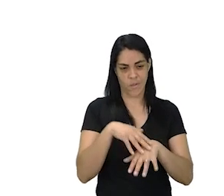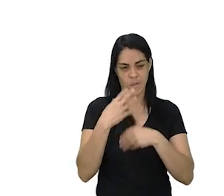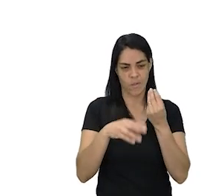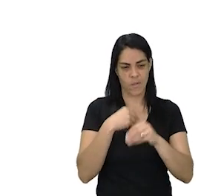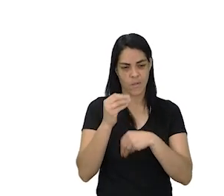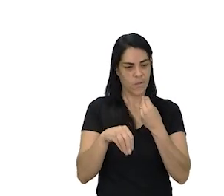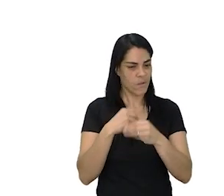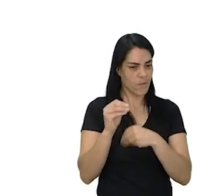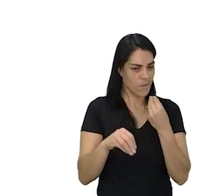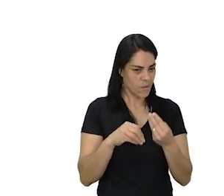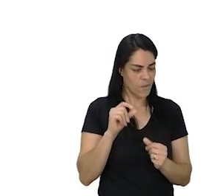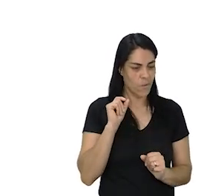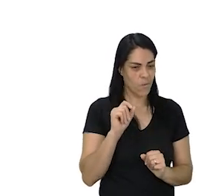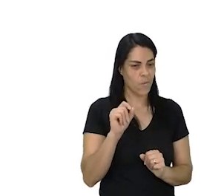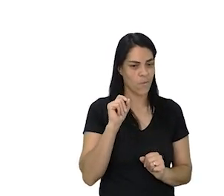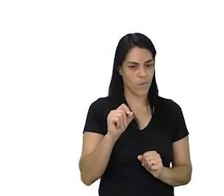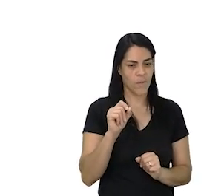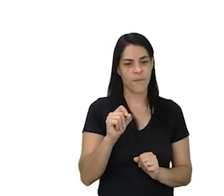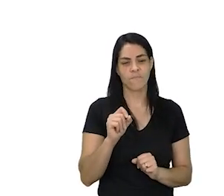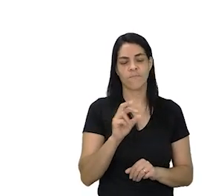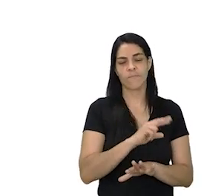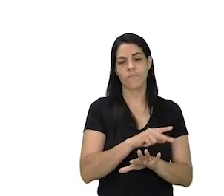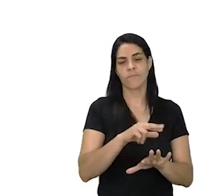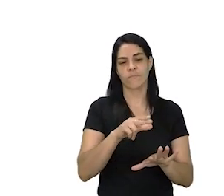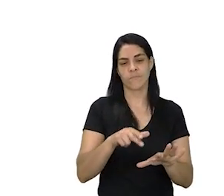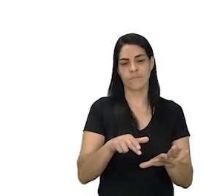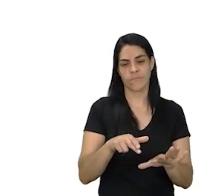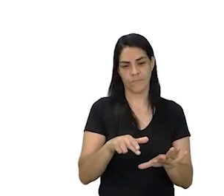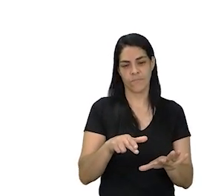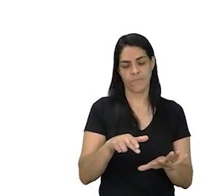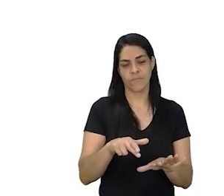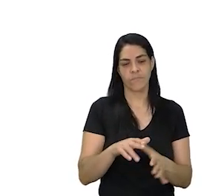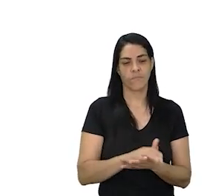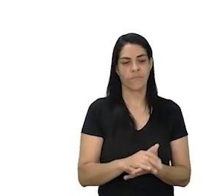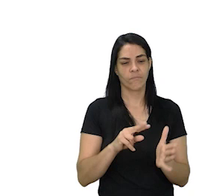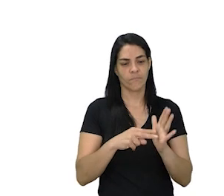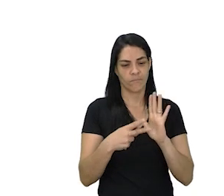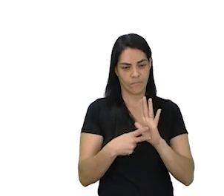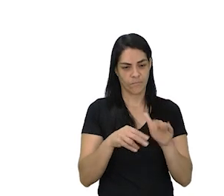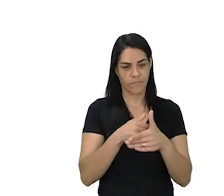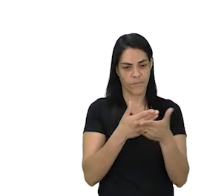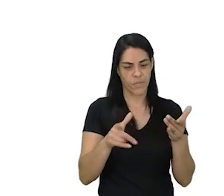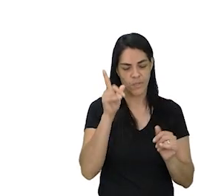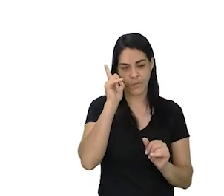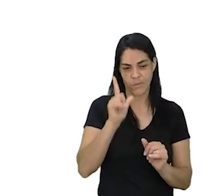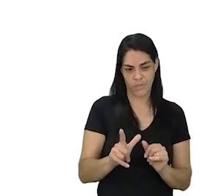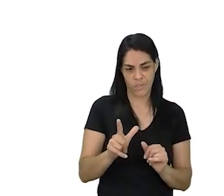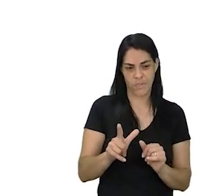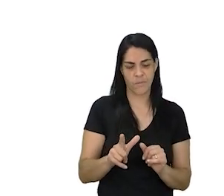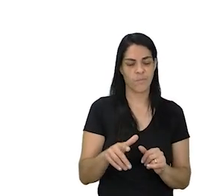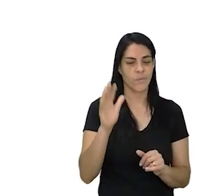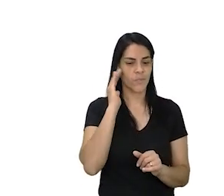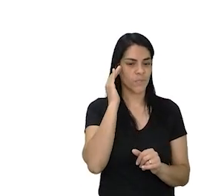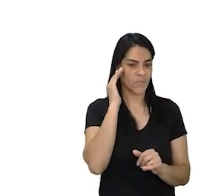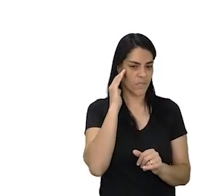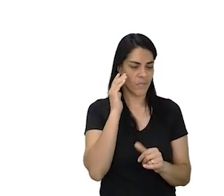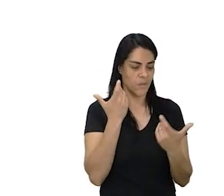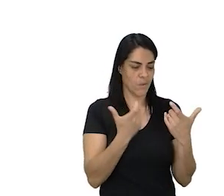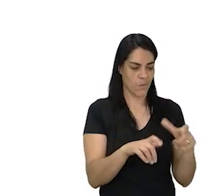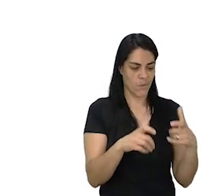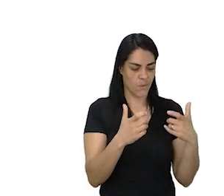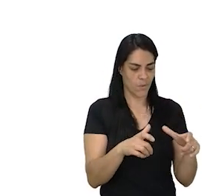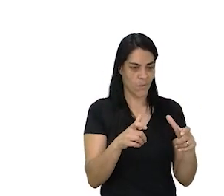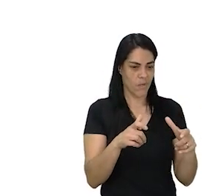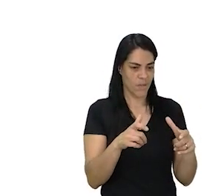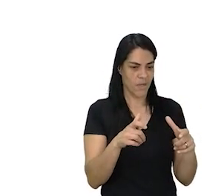das variáveis significativas para esse deslocamento, para a gente poder identificar qual é o lugar que